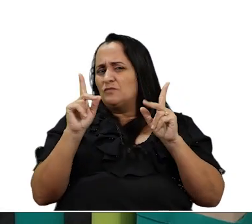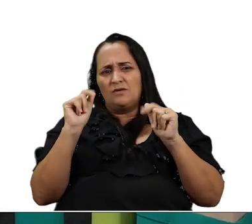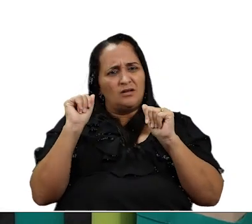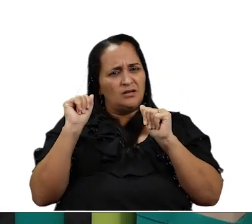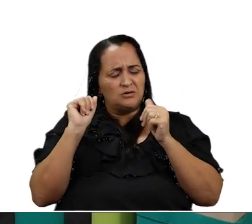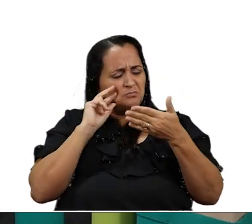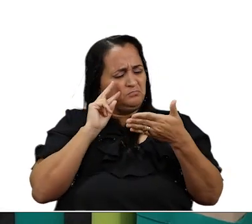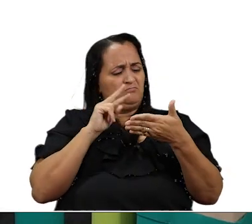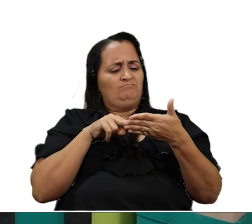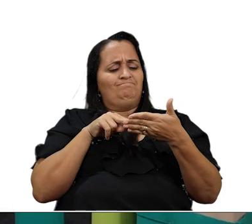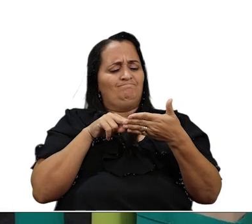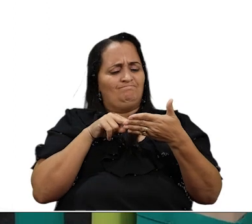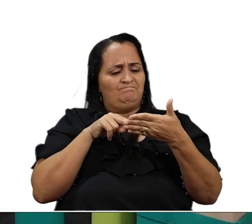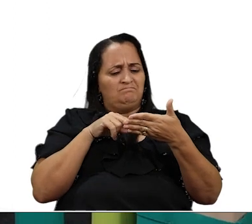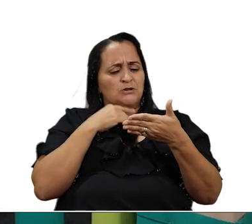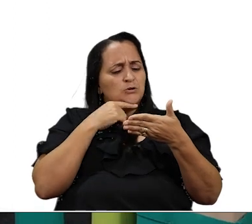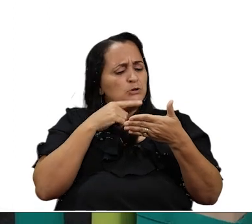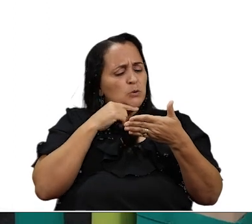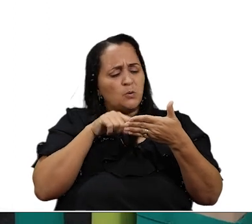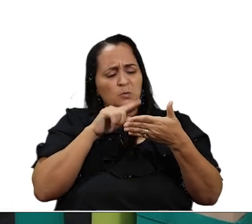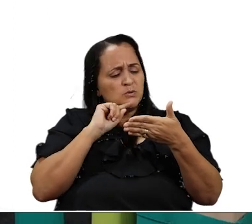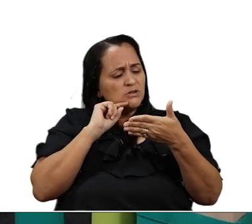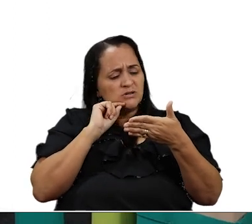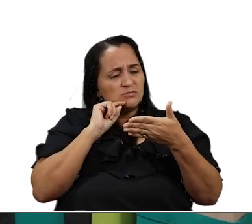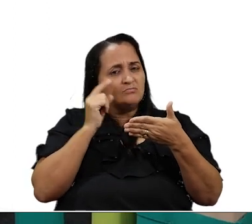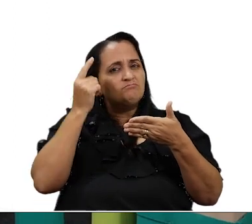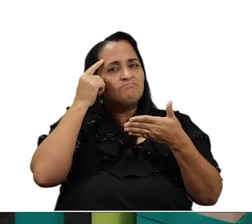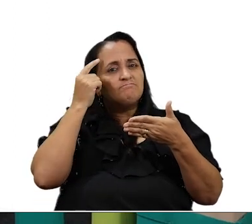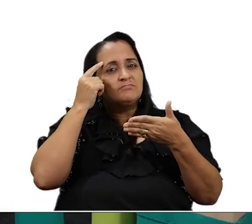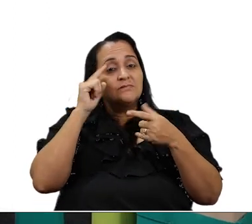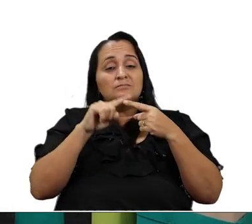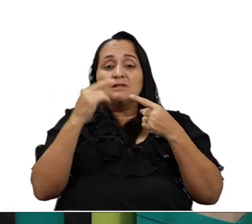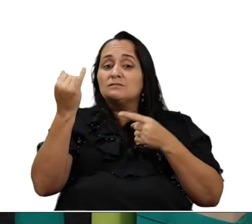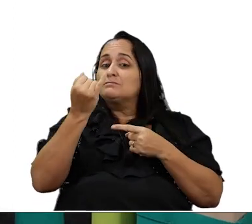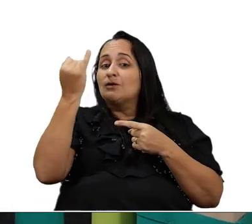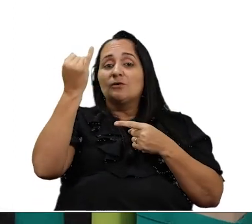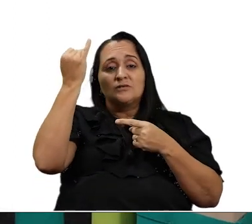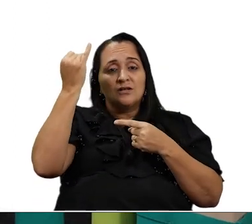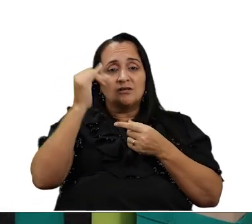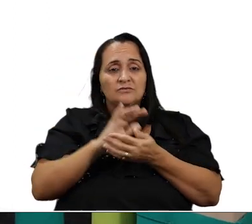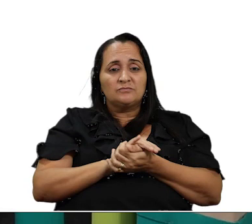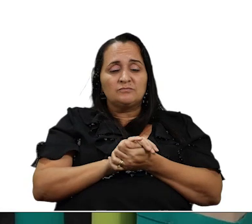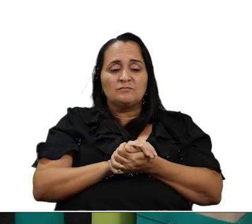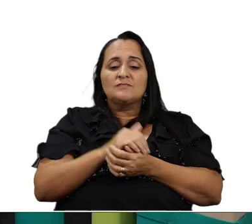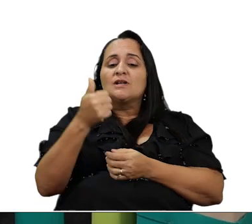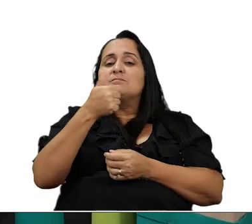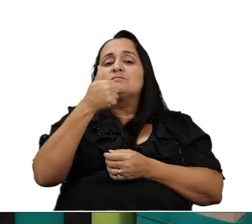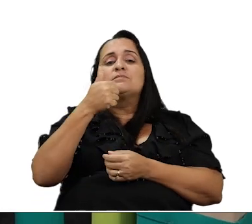não costuma falar, mas que são fundamentais para a gente entender o texto. A primeira é essa aqui, ó, por entre os